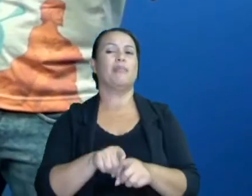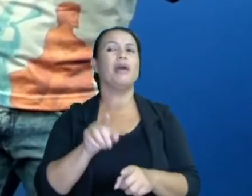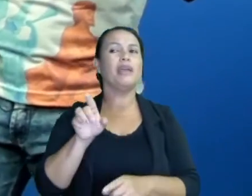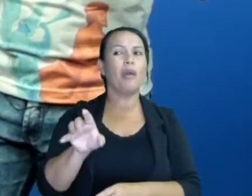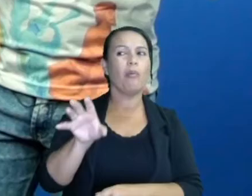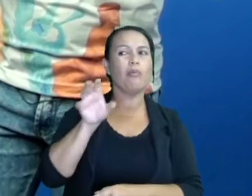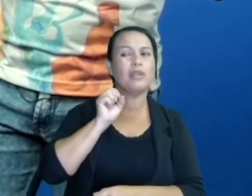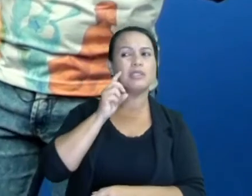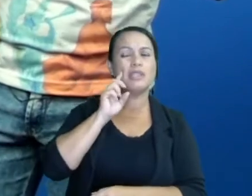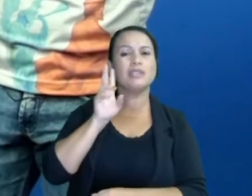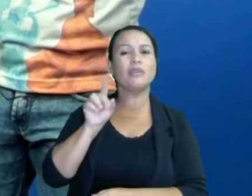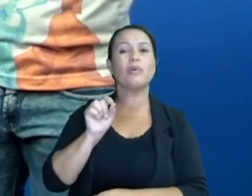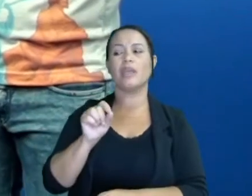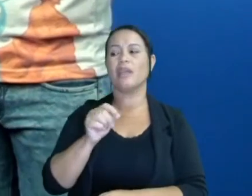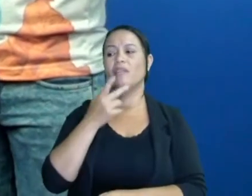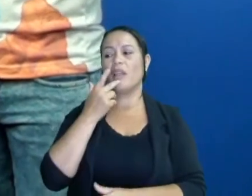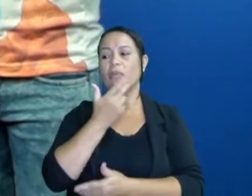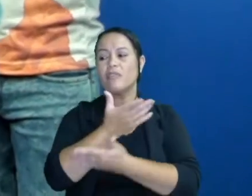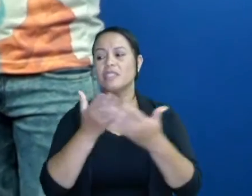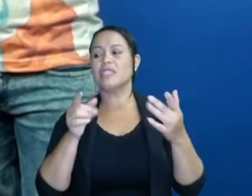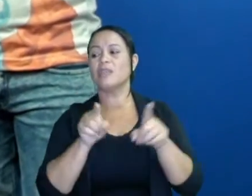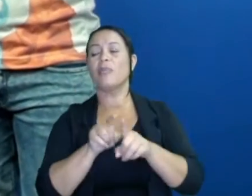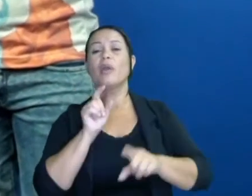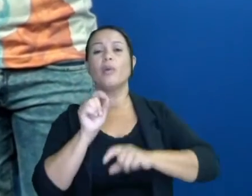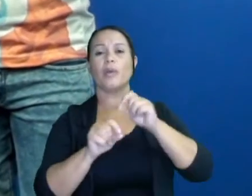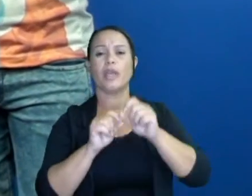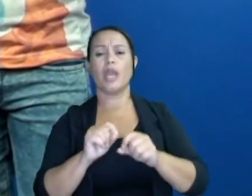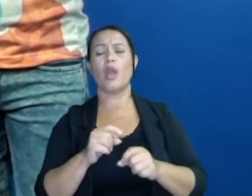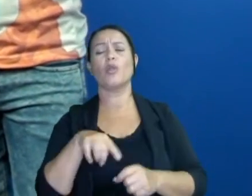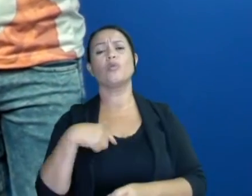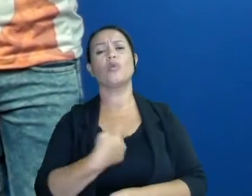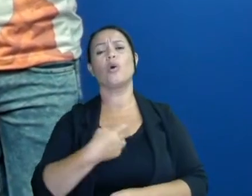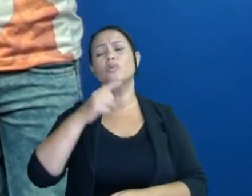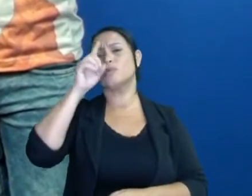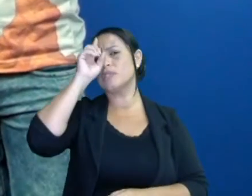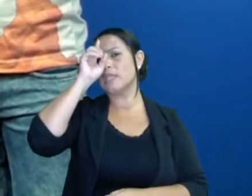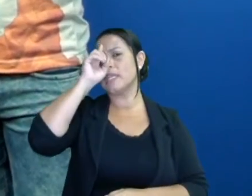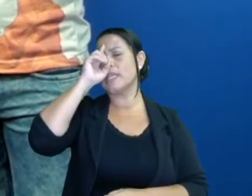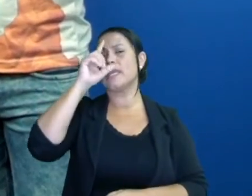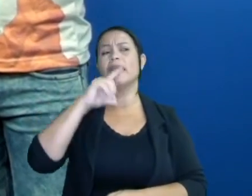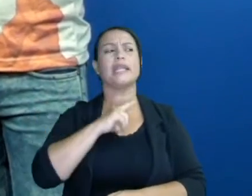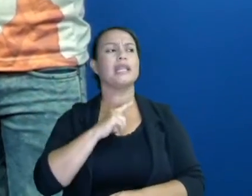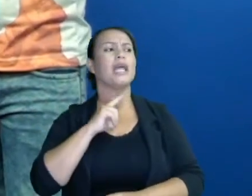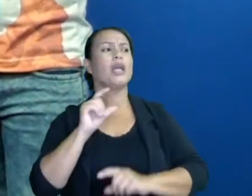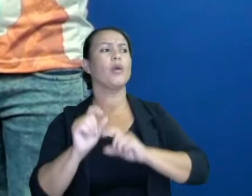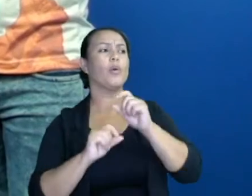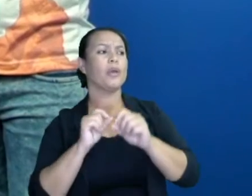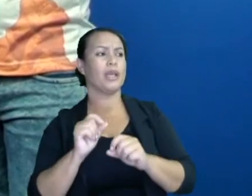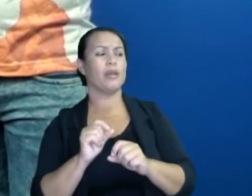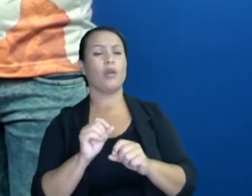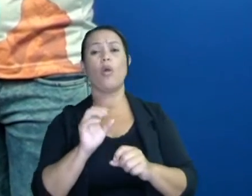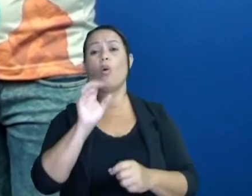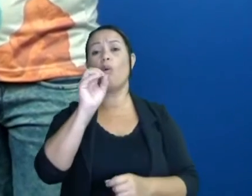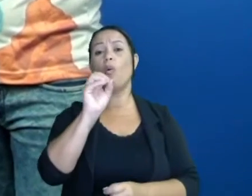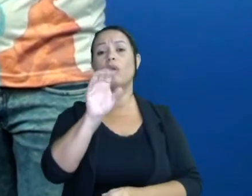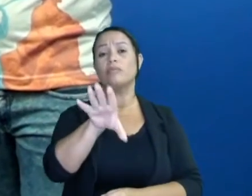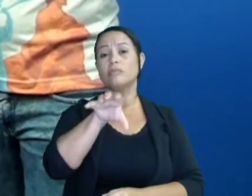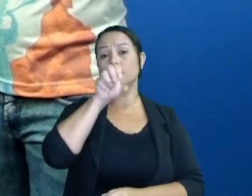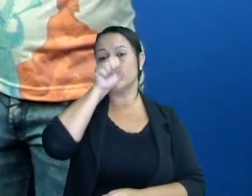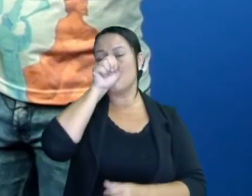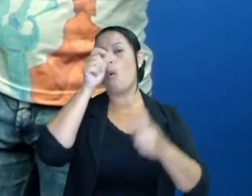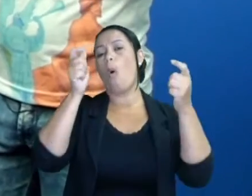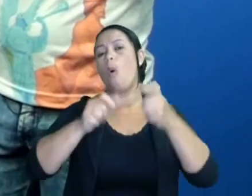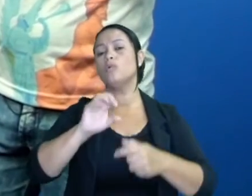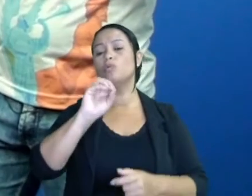quero falar também para vocês é sobre o nosso cotidiano, onde ocorre esse oxigênio.